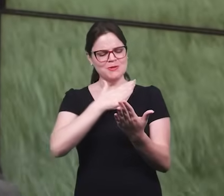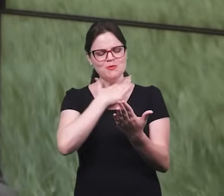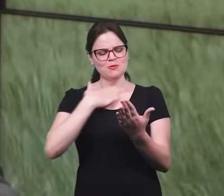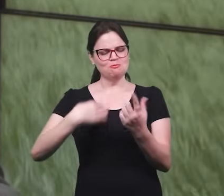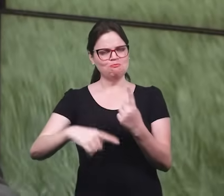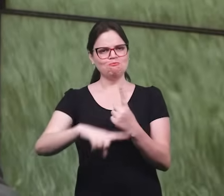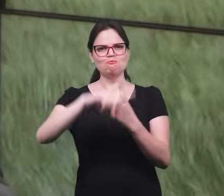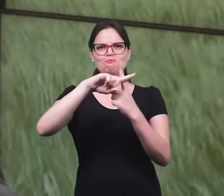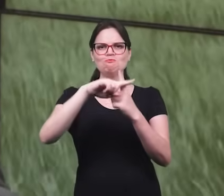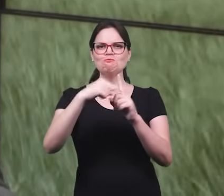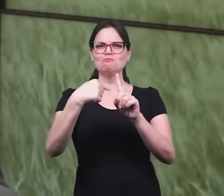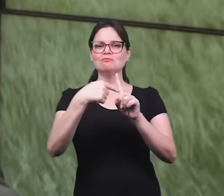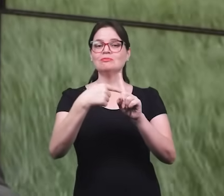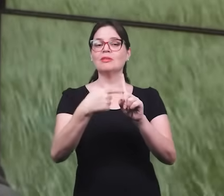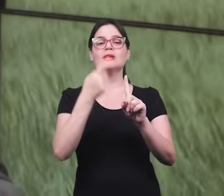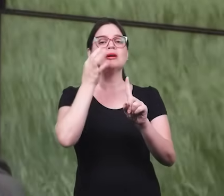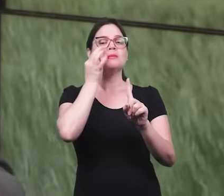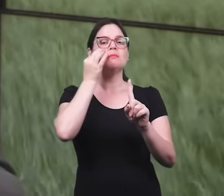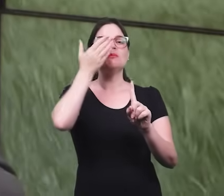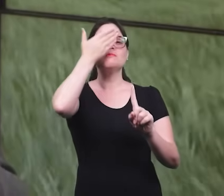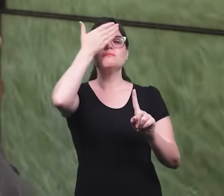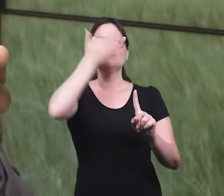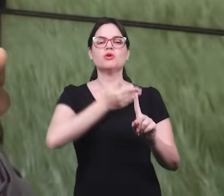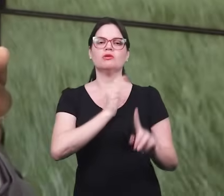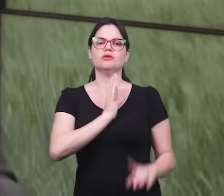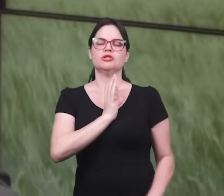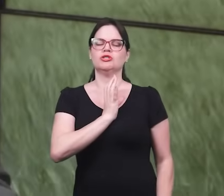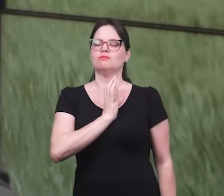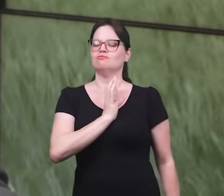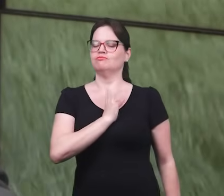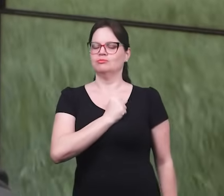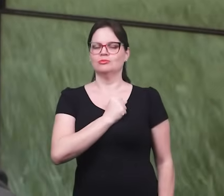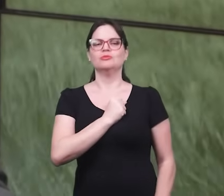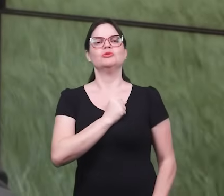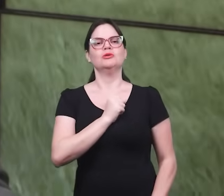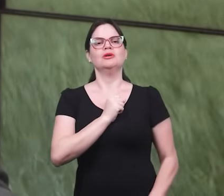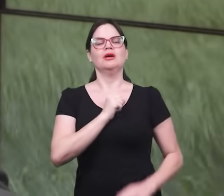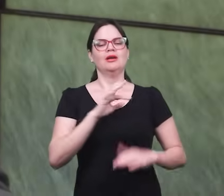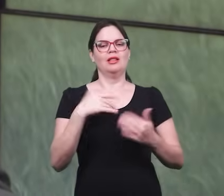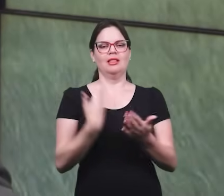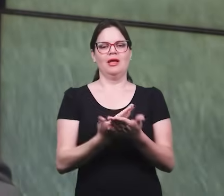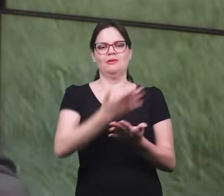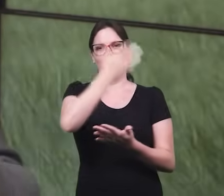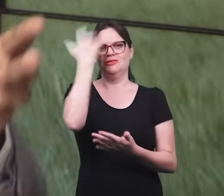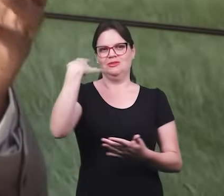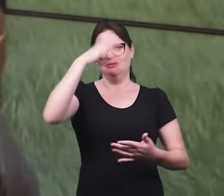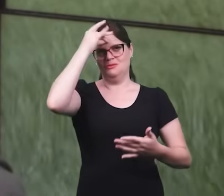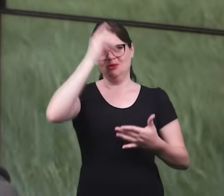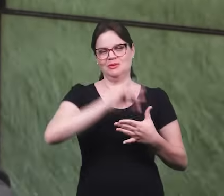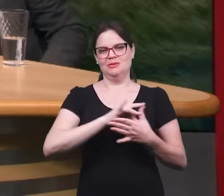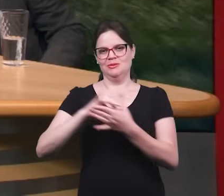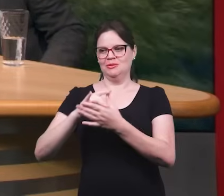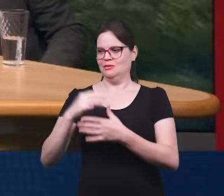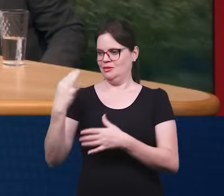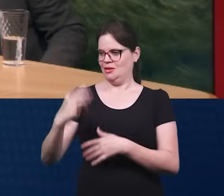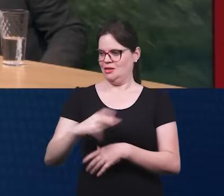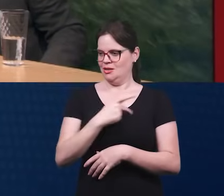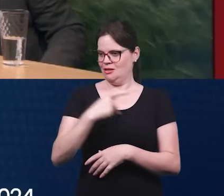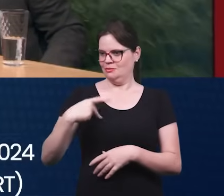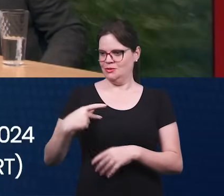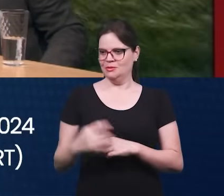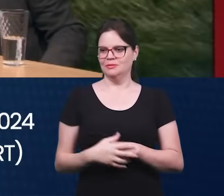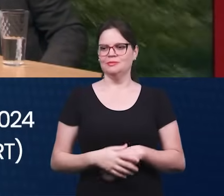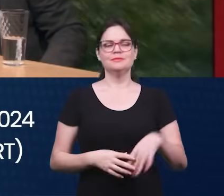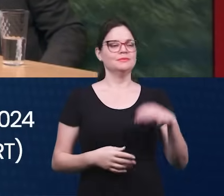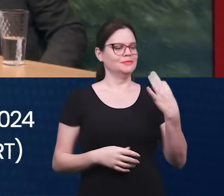maior de amor por nós e isso dirige os nossos passos no nosso dia a dia não é isso pastor Alexandre É